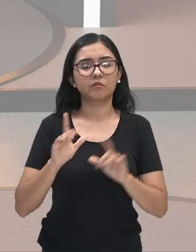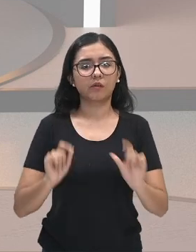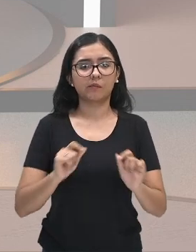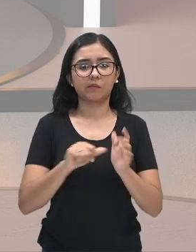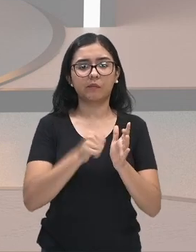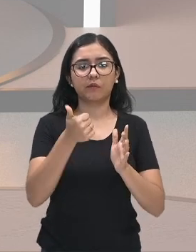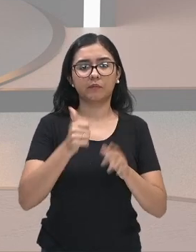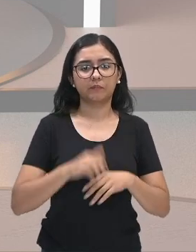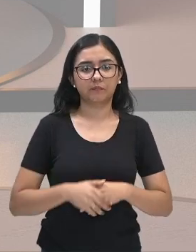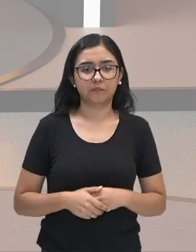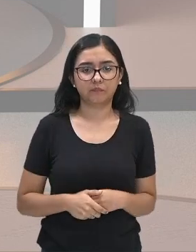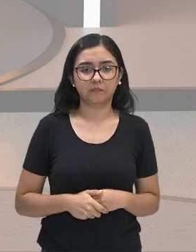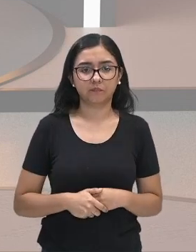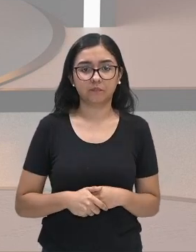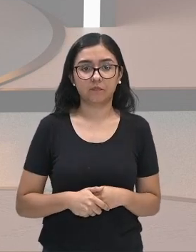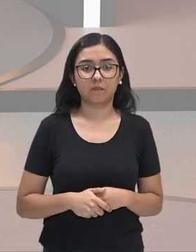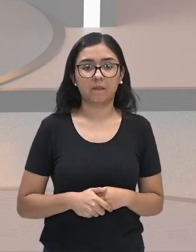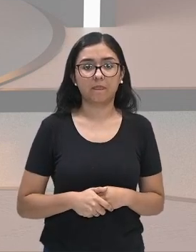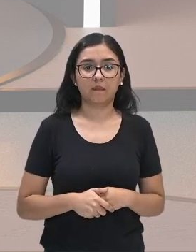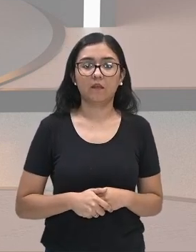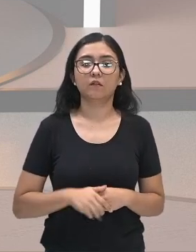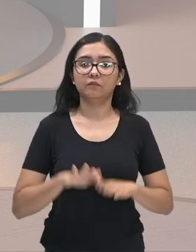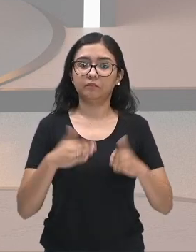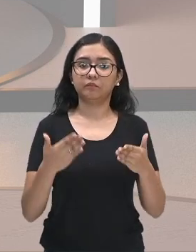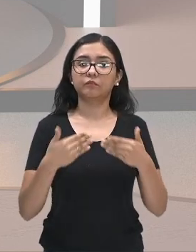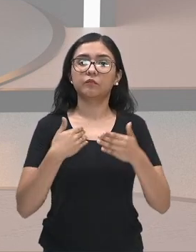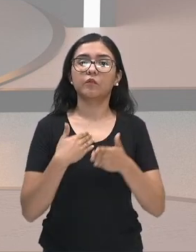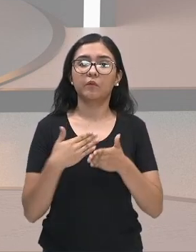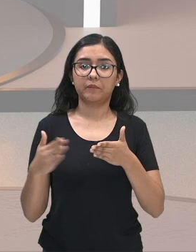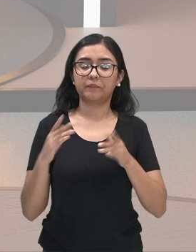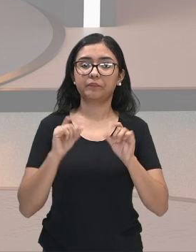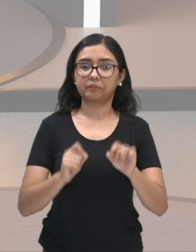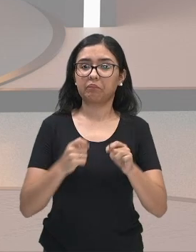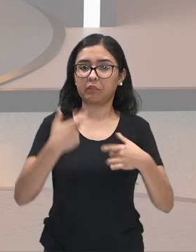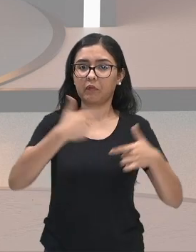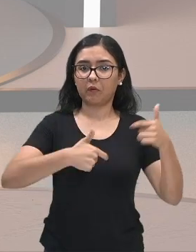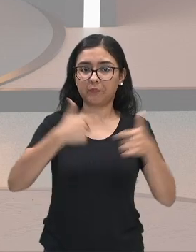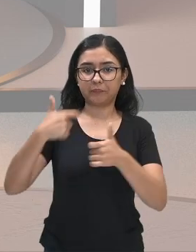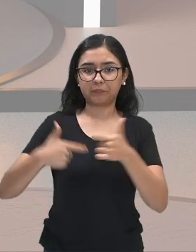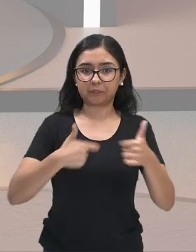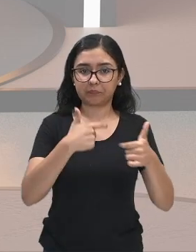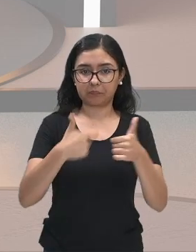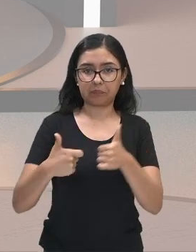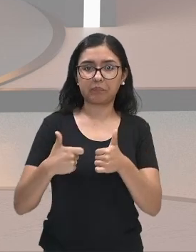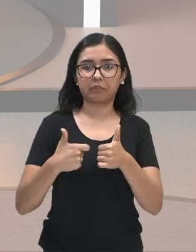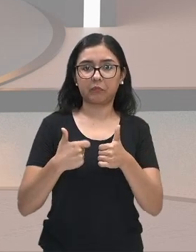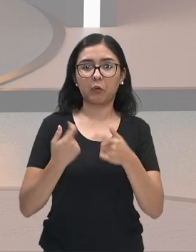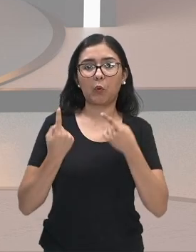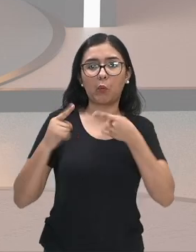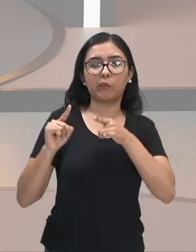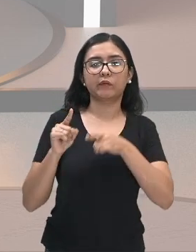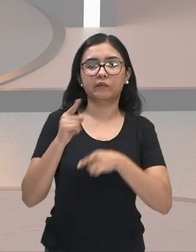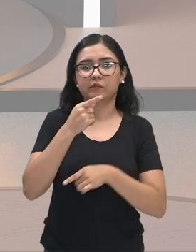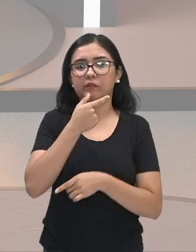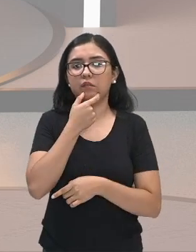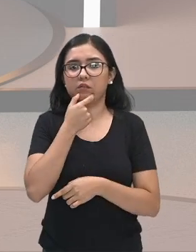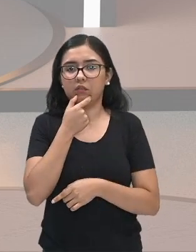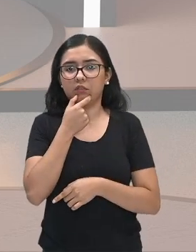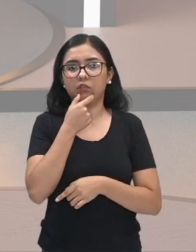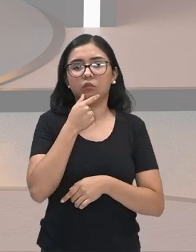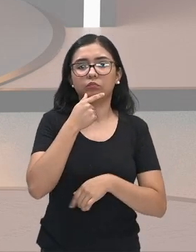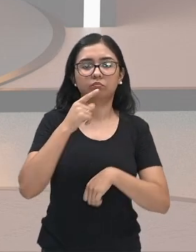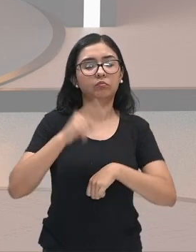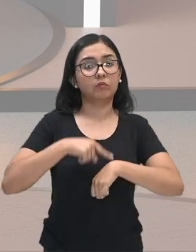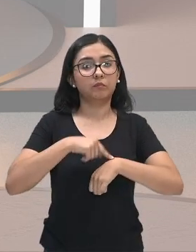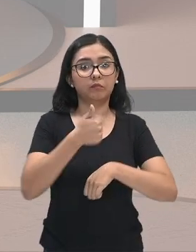Primeiro, declare guerra à Inglaterra em um prazo de 20 dias. Só o que ele queria, declarar guerra